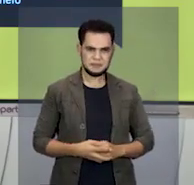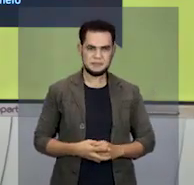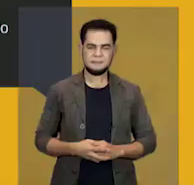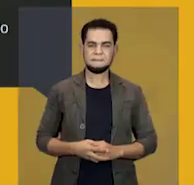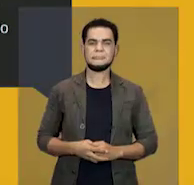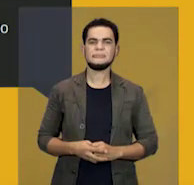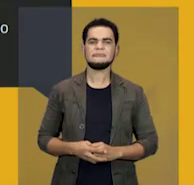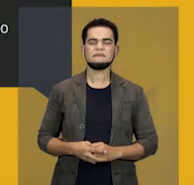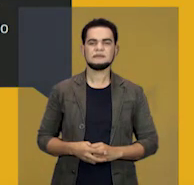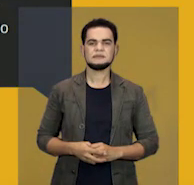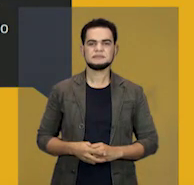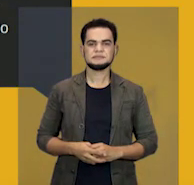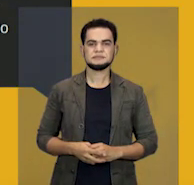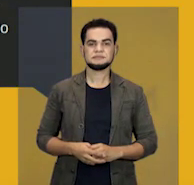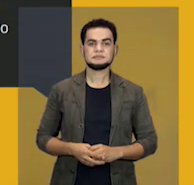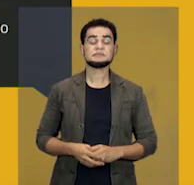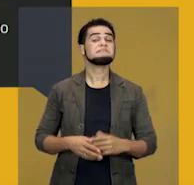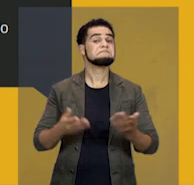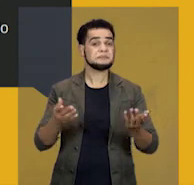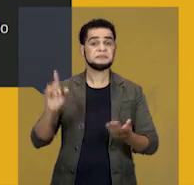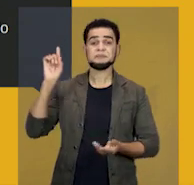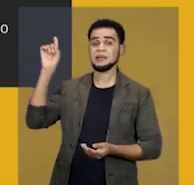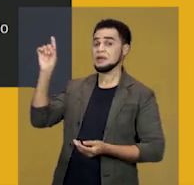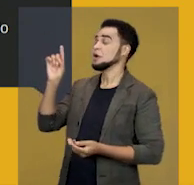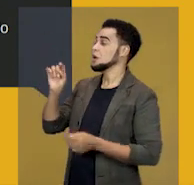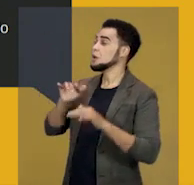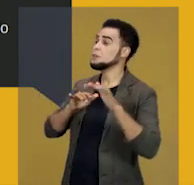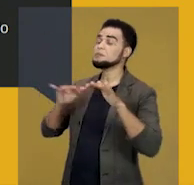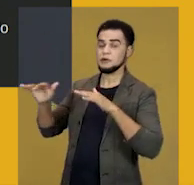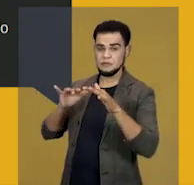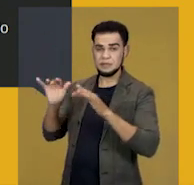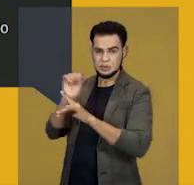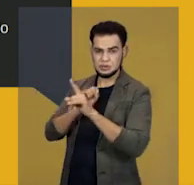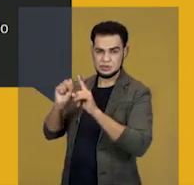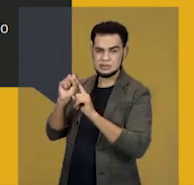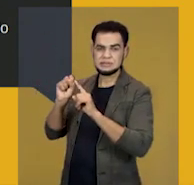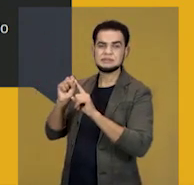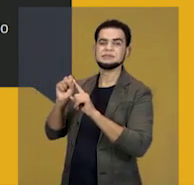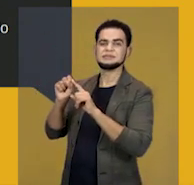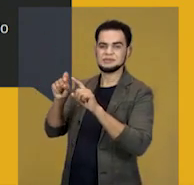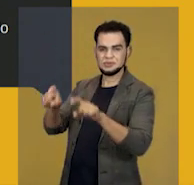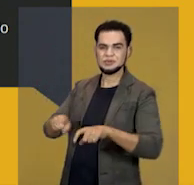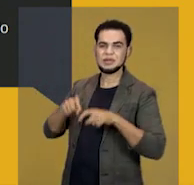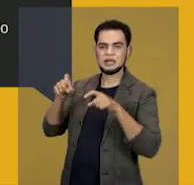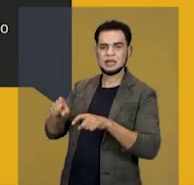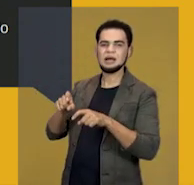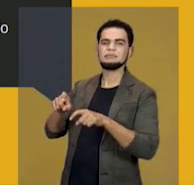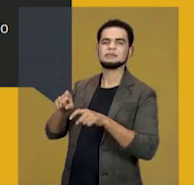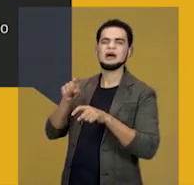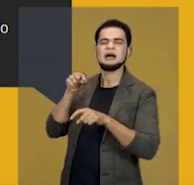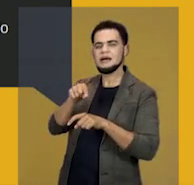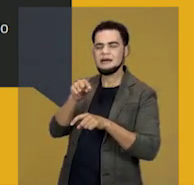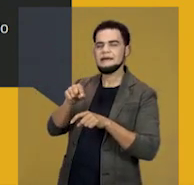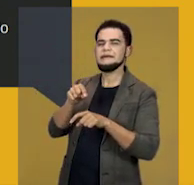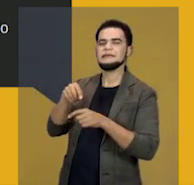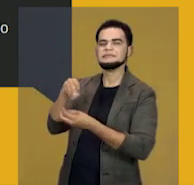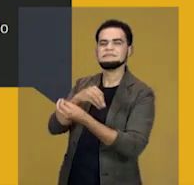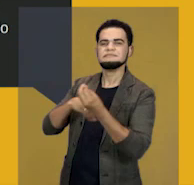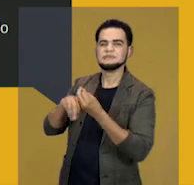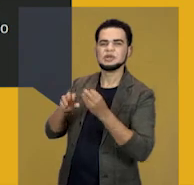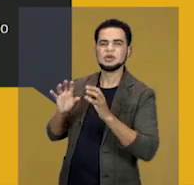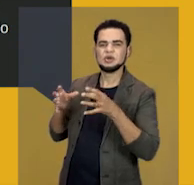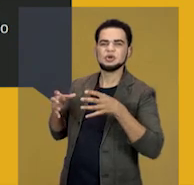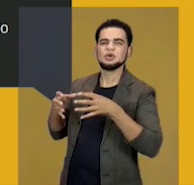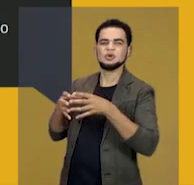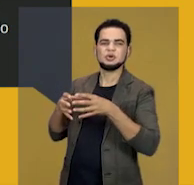lá. Os movimentos sociais do campo são aqueles que envolvem o campesinato,